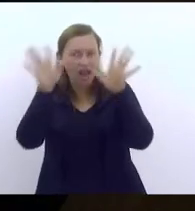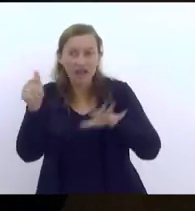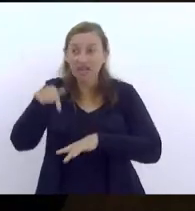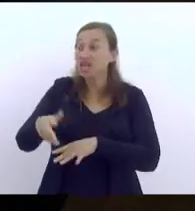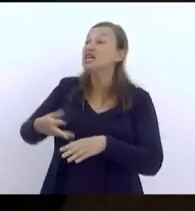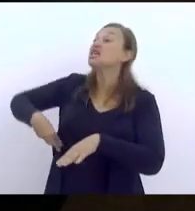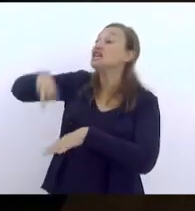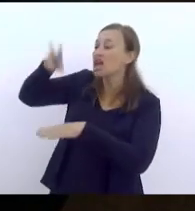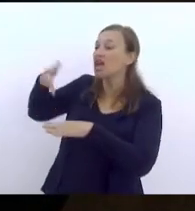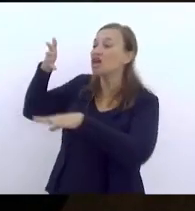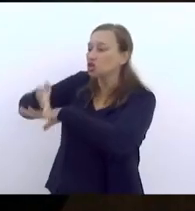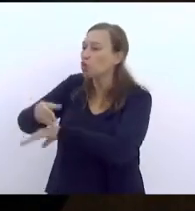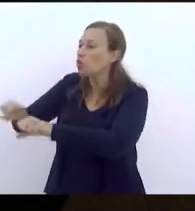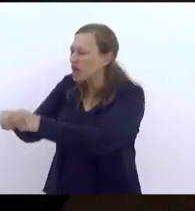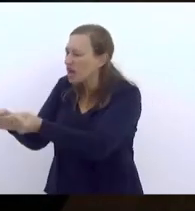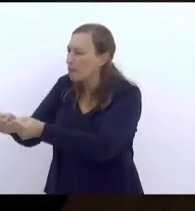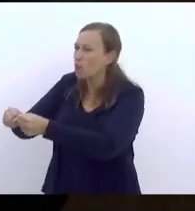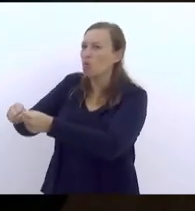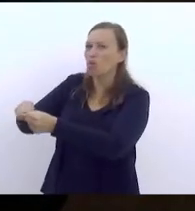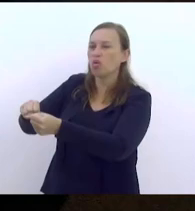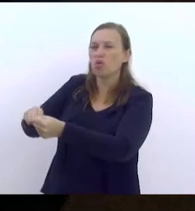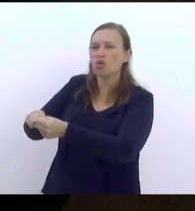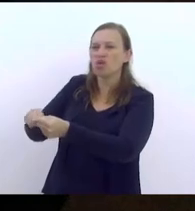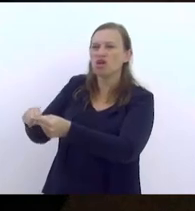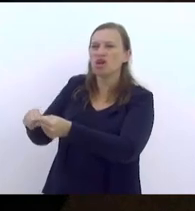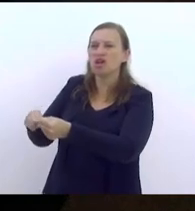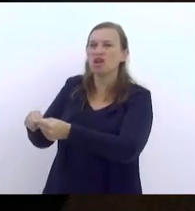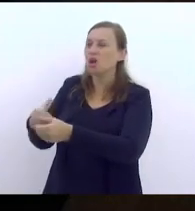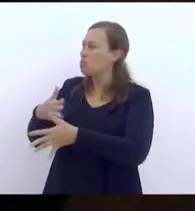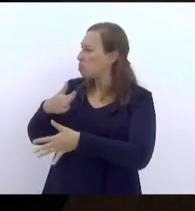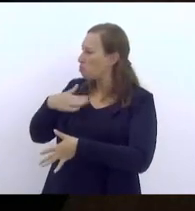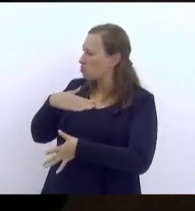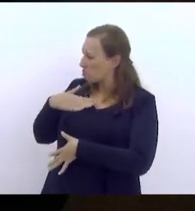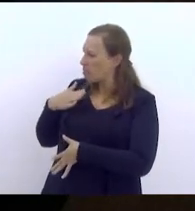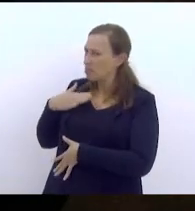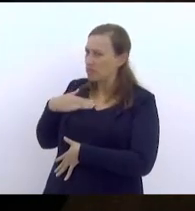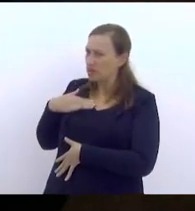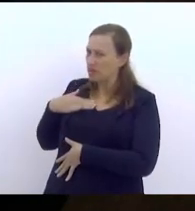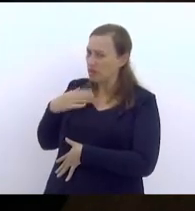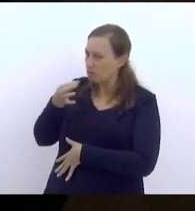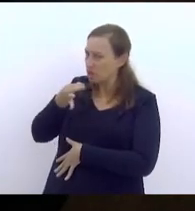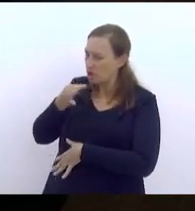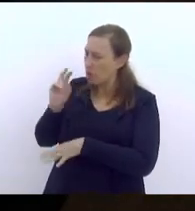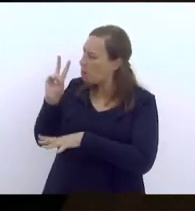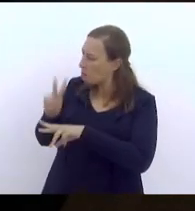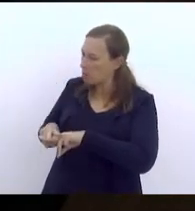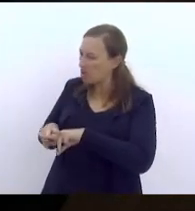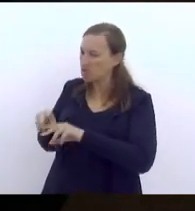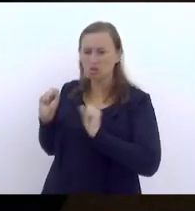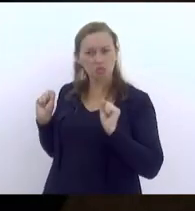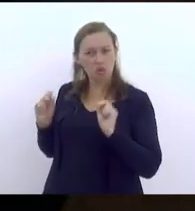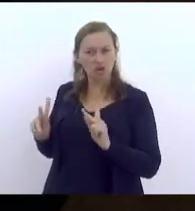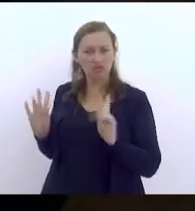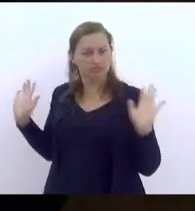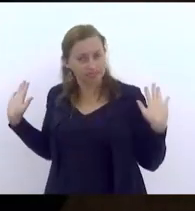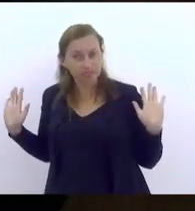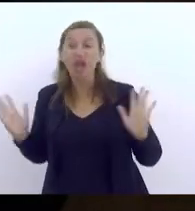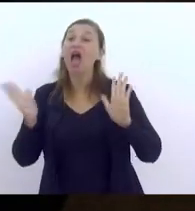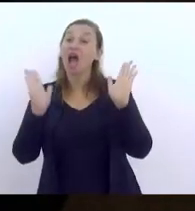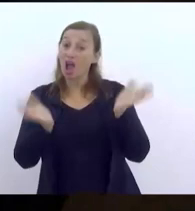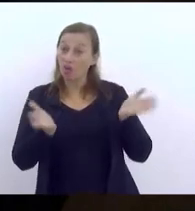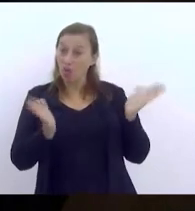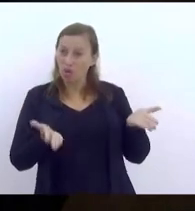lá e quebrou alguma coisa, chutou, fez alguma coisa, por mim tem que estar preso. Essa é a minha opinião.